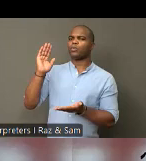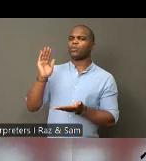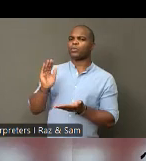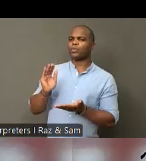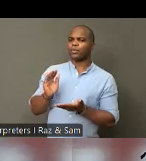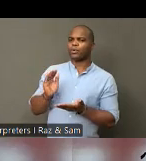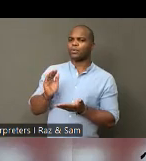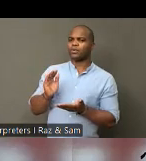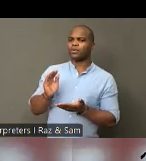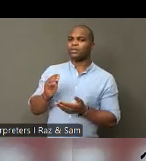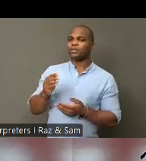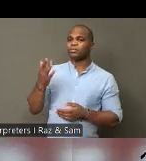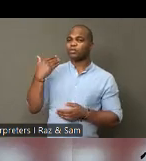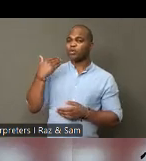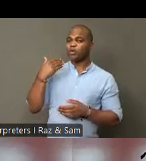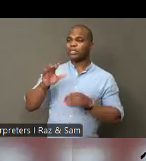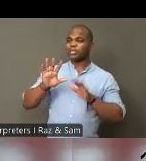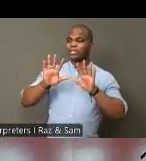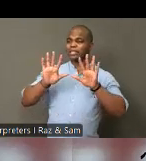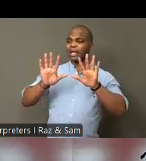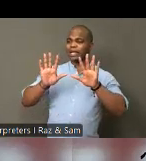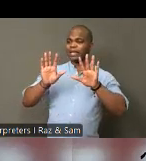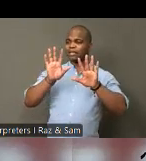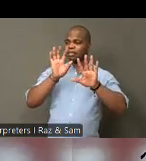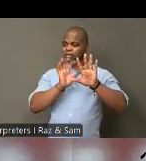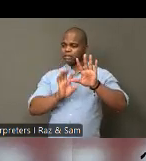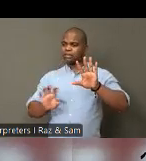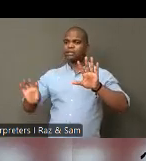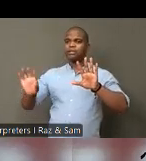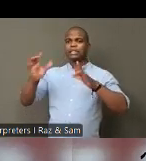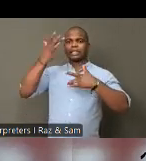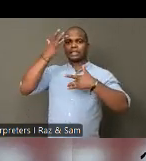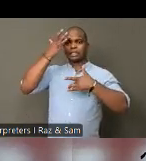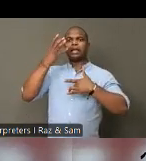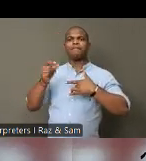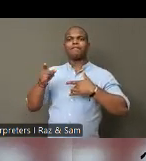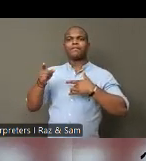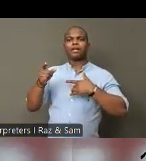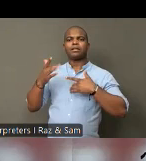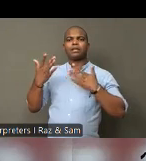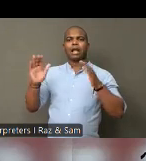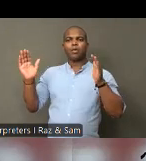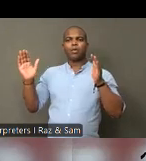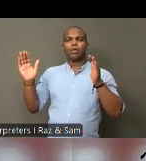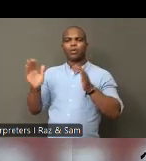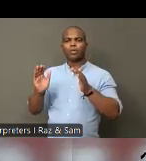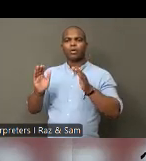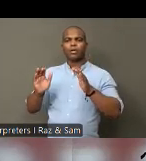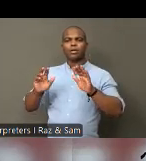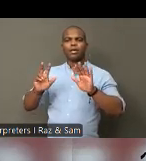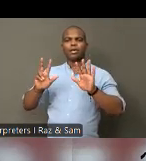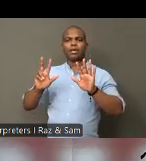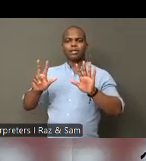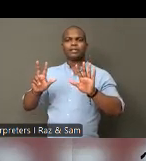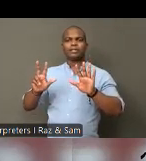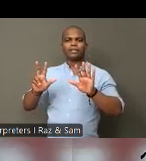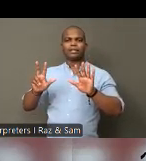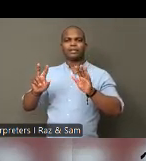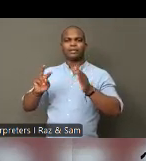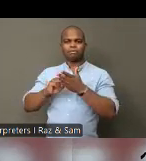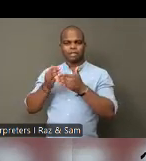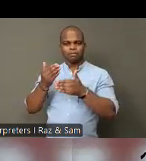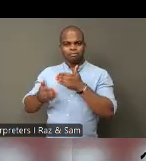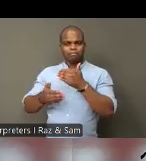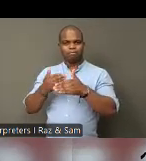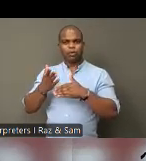8 dessas regiões. E agora estamos trabalhando nas últimas 2 regiões e estamos convencidos de que nós vamos